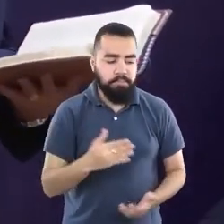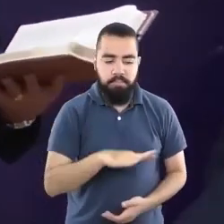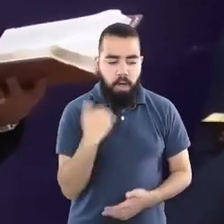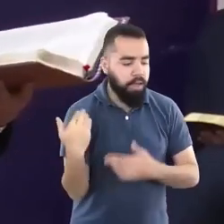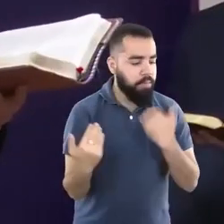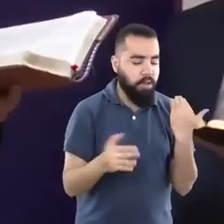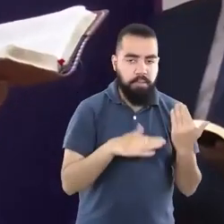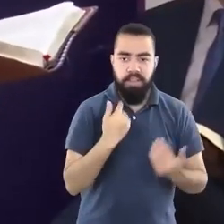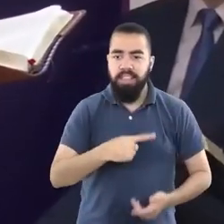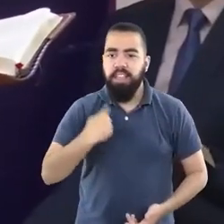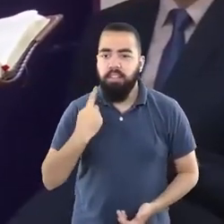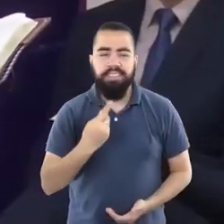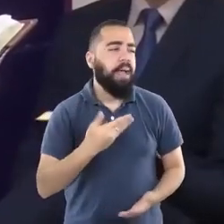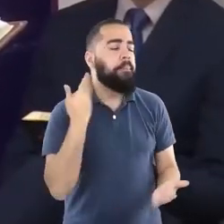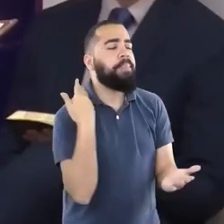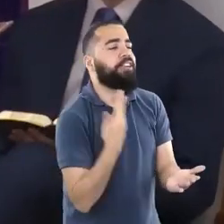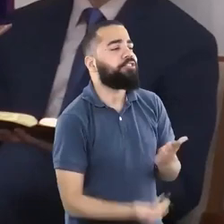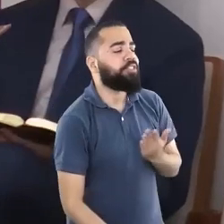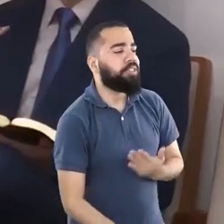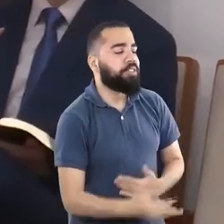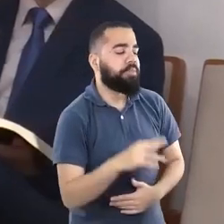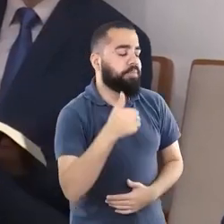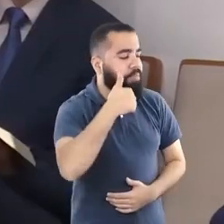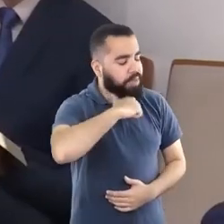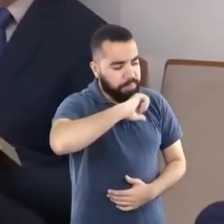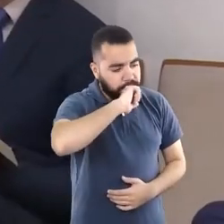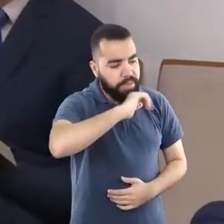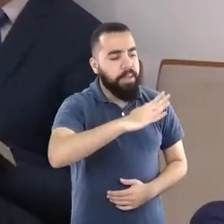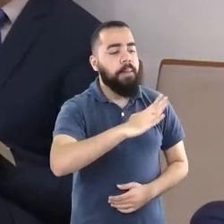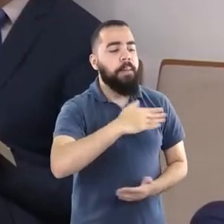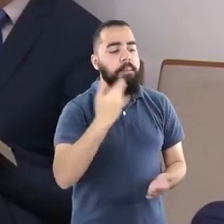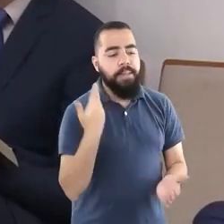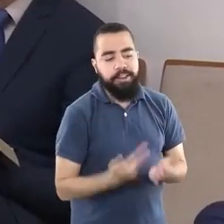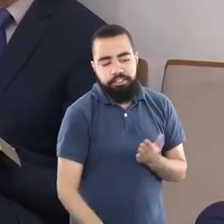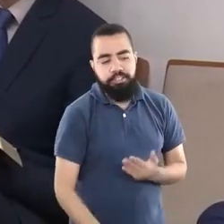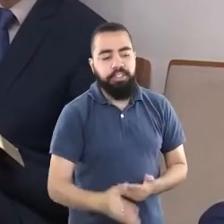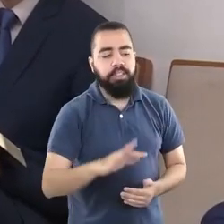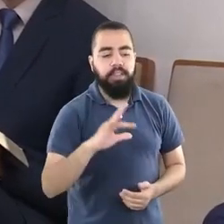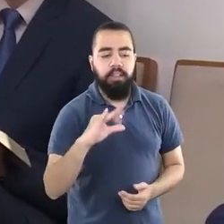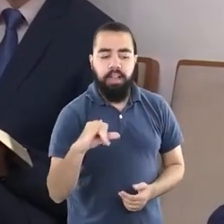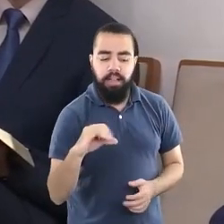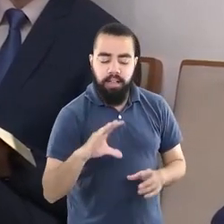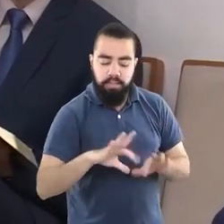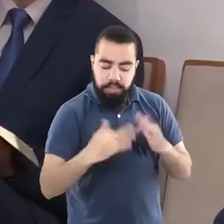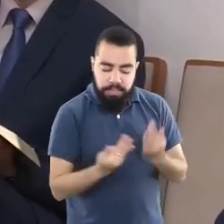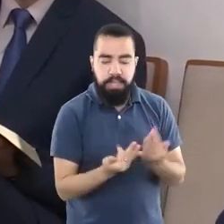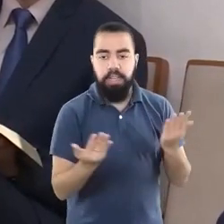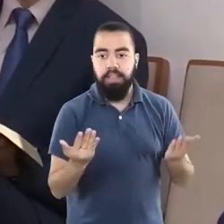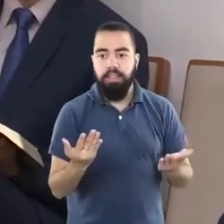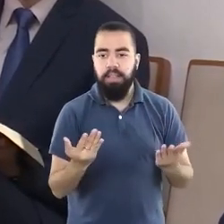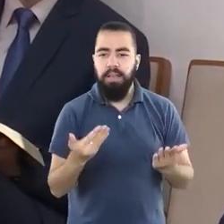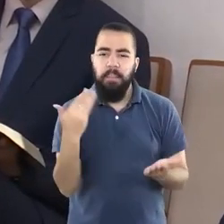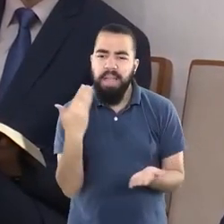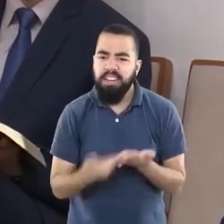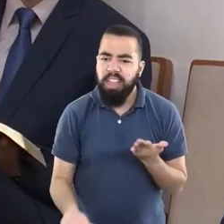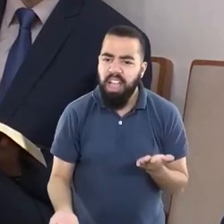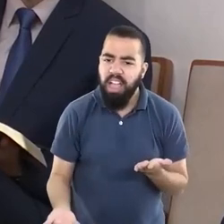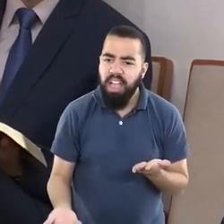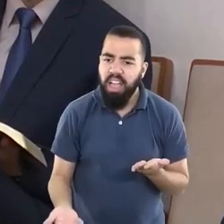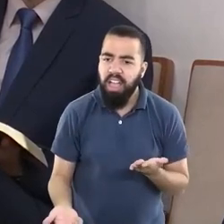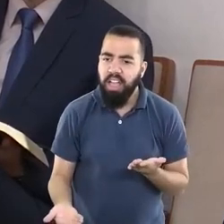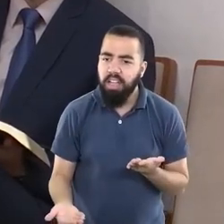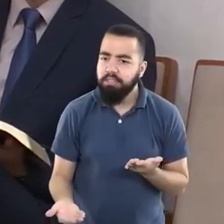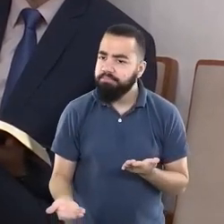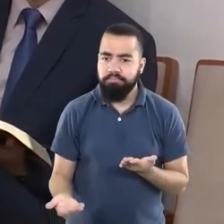perdi minha mãe, perdi meu filho, perdi meu irmão. Essa não é uma frase boa para um crente usar. Você